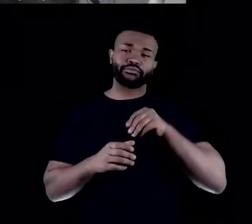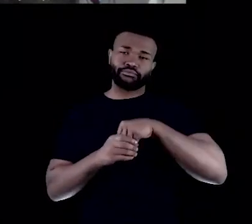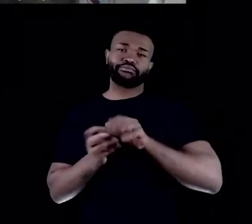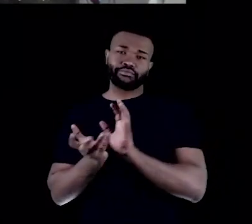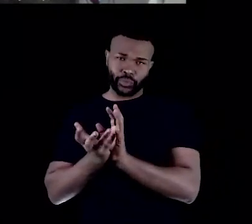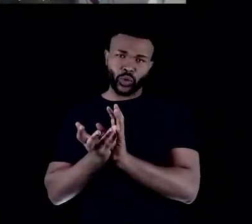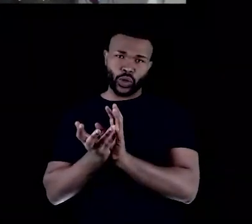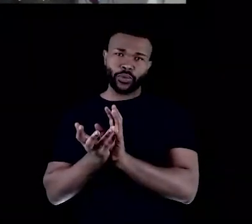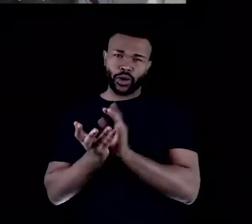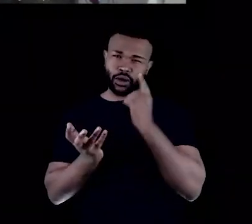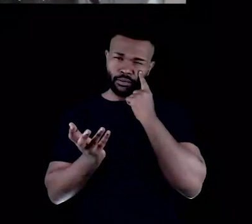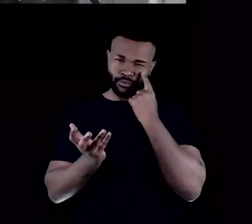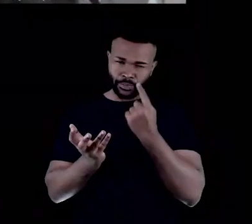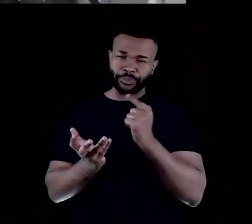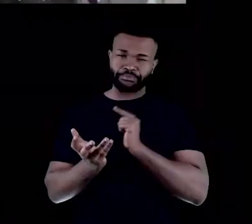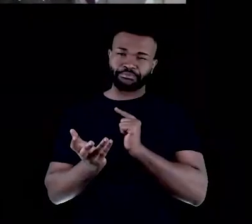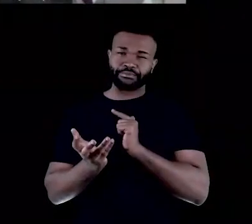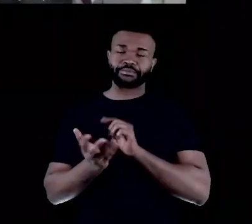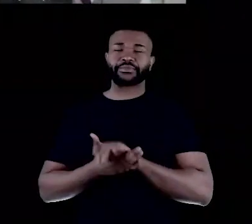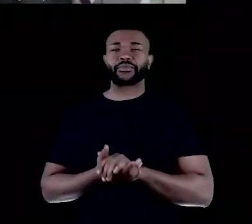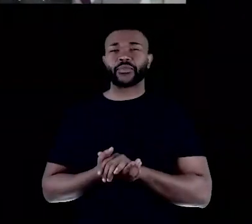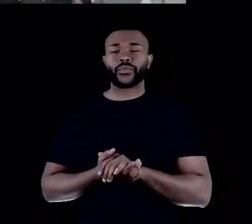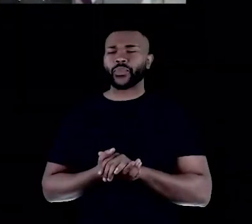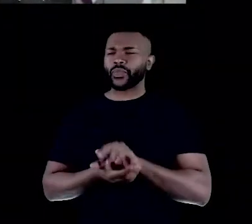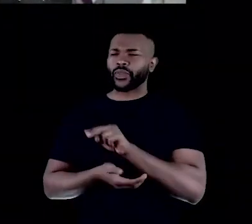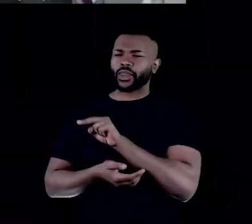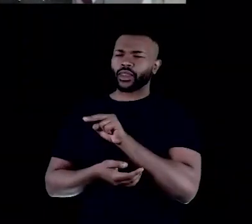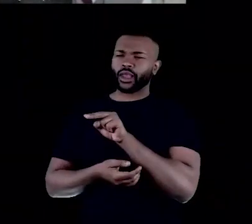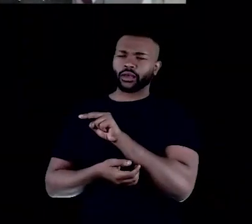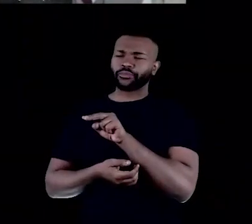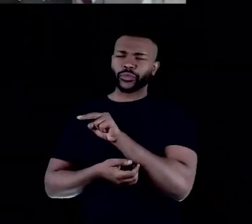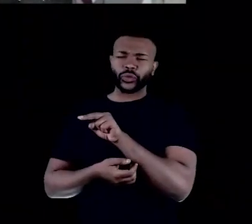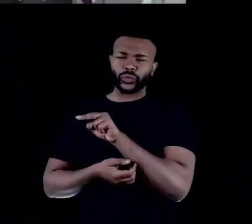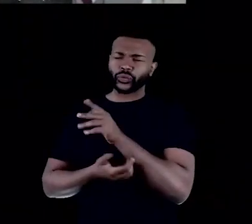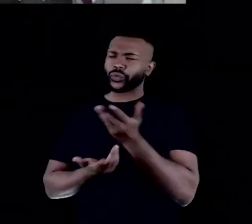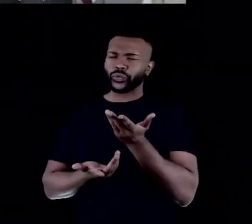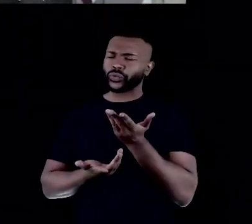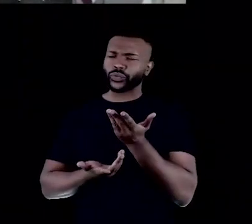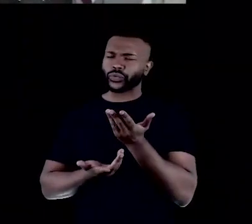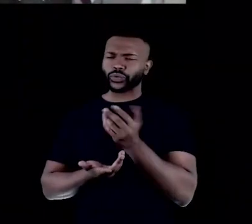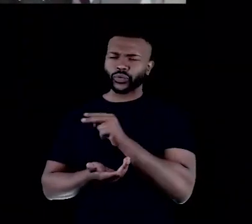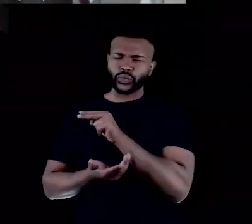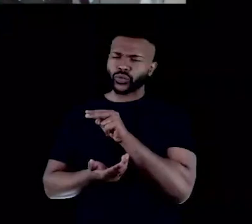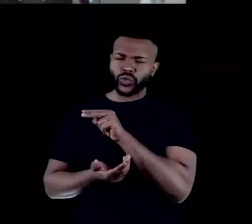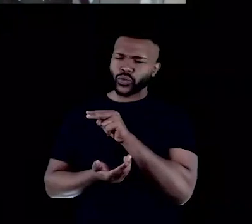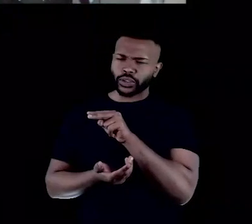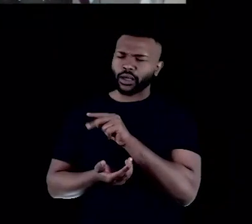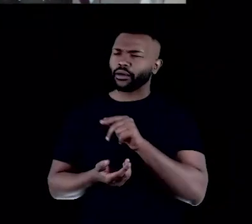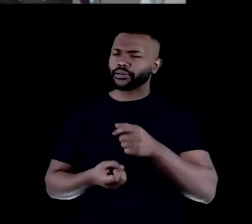for pegar esses recortes especificamente. Vocês dois não